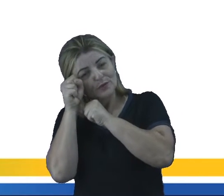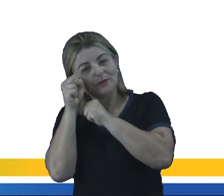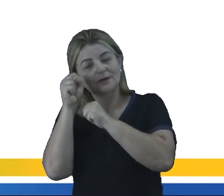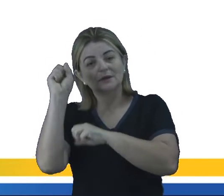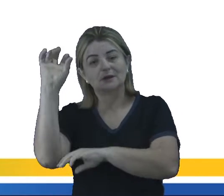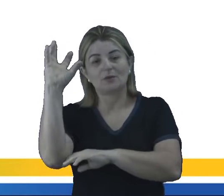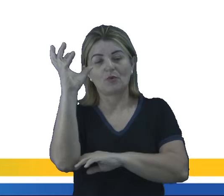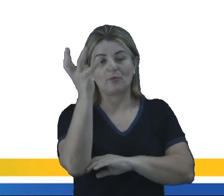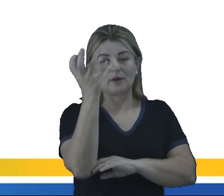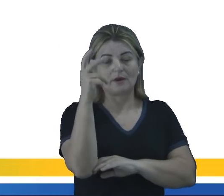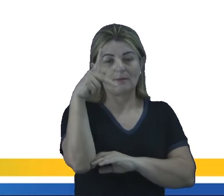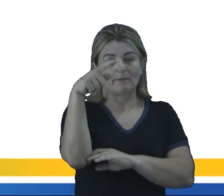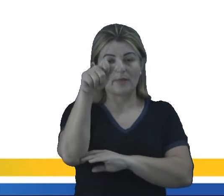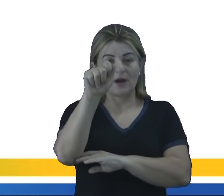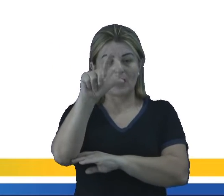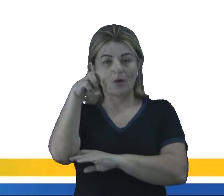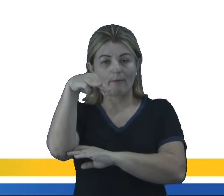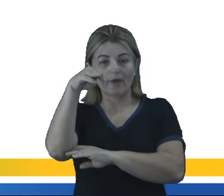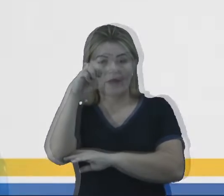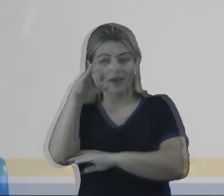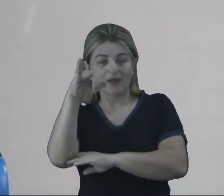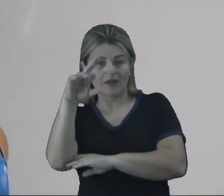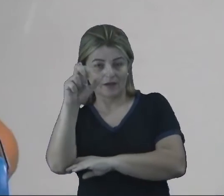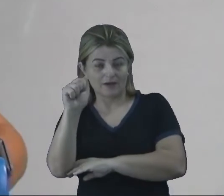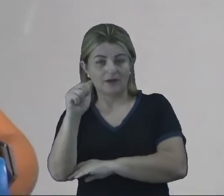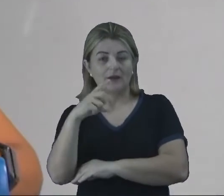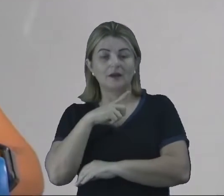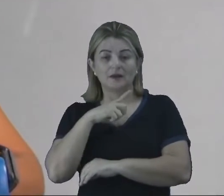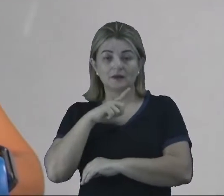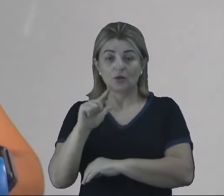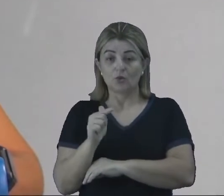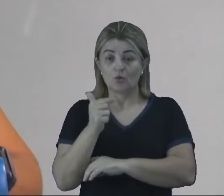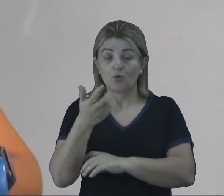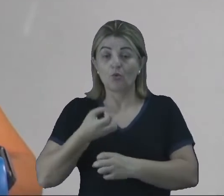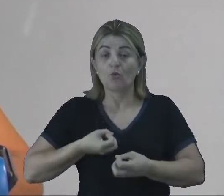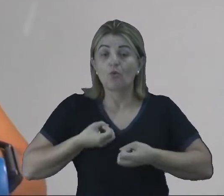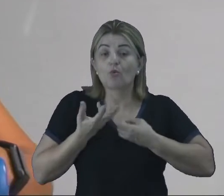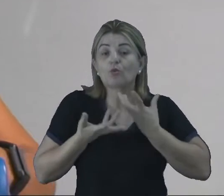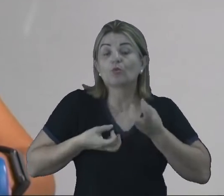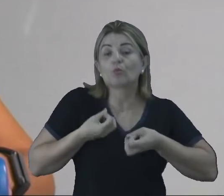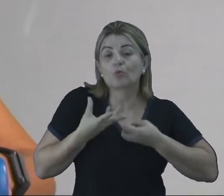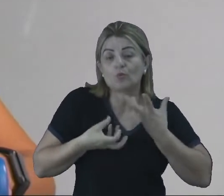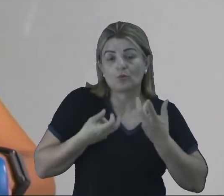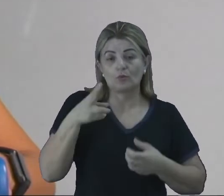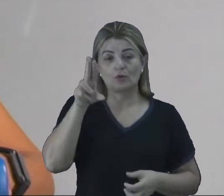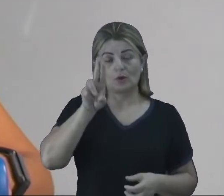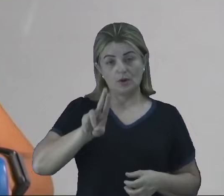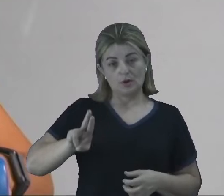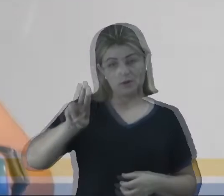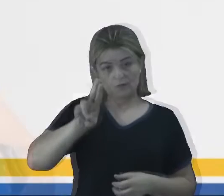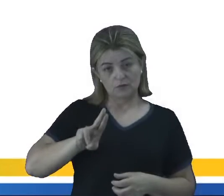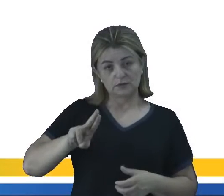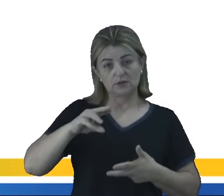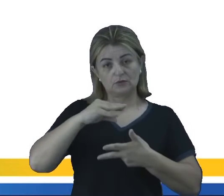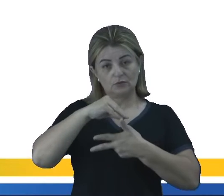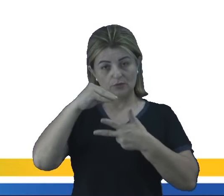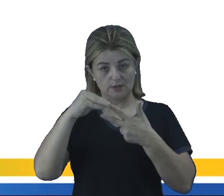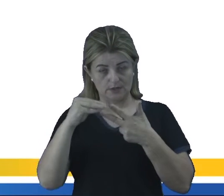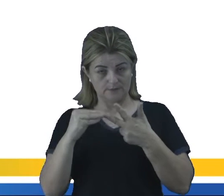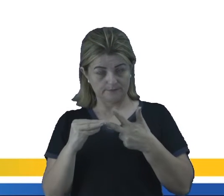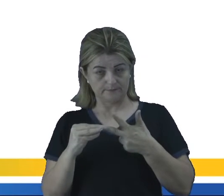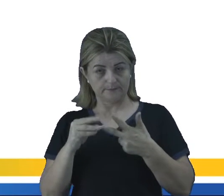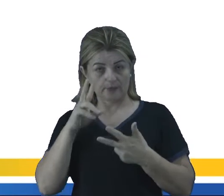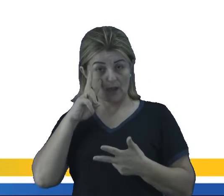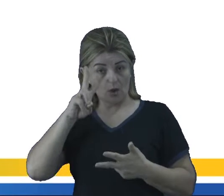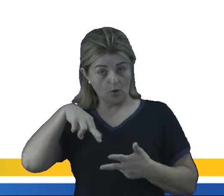venerada pelo Gonçalves ali, né? E essa terra nova que ele está falando, onde nós tivemos aí a